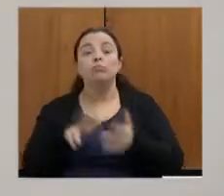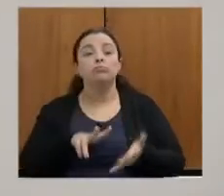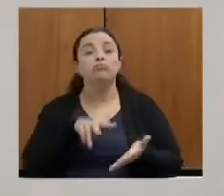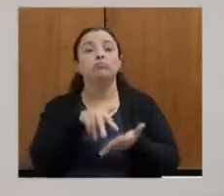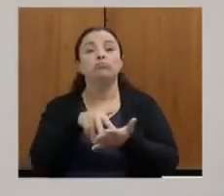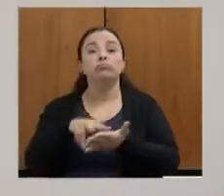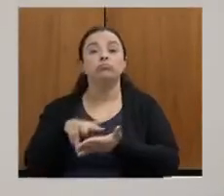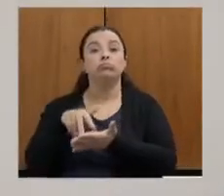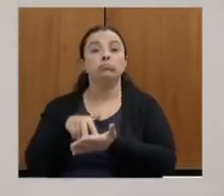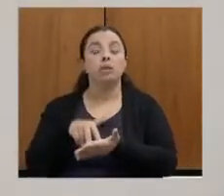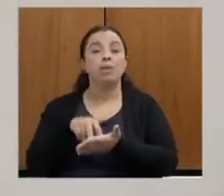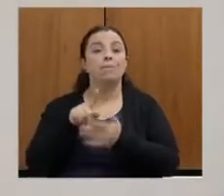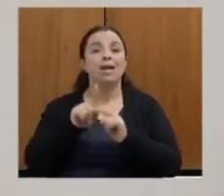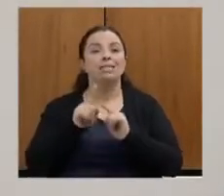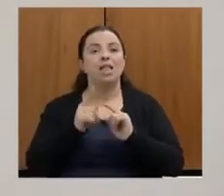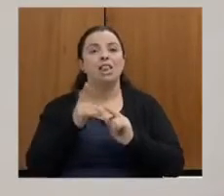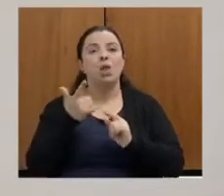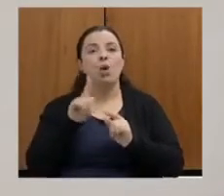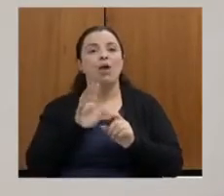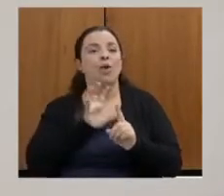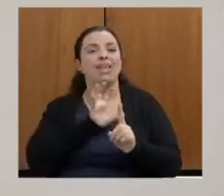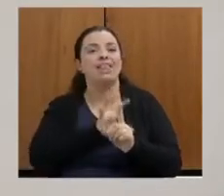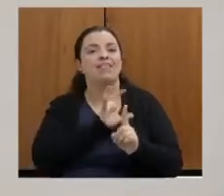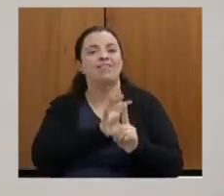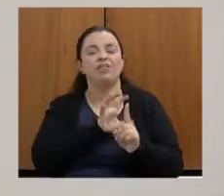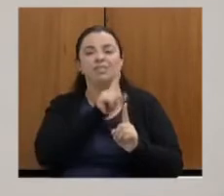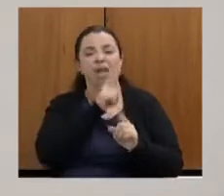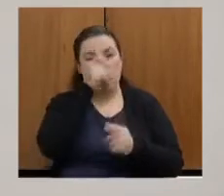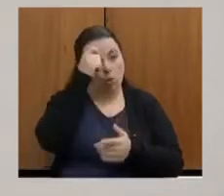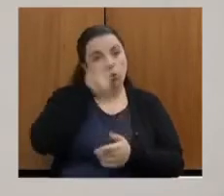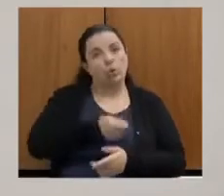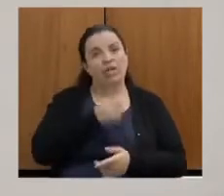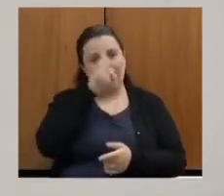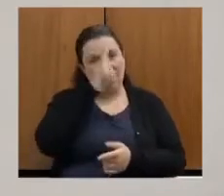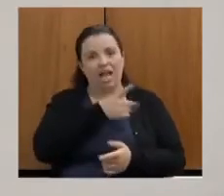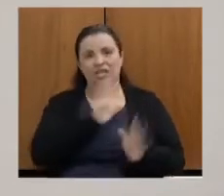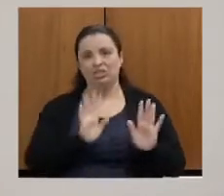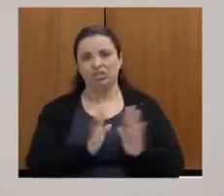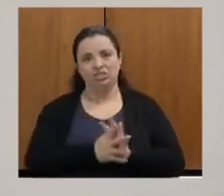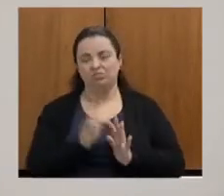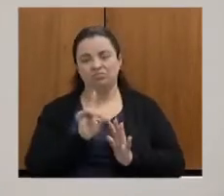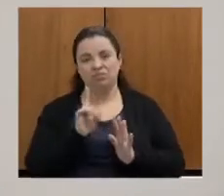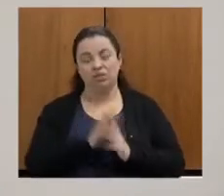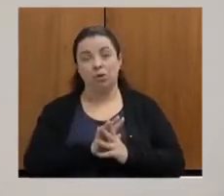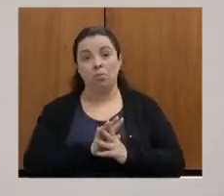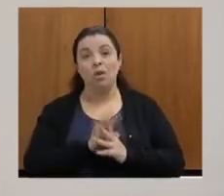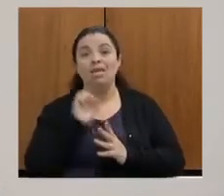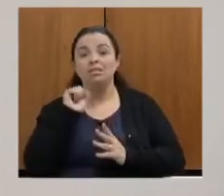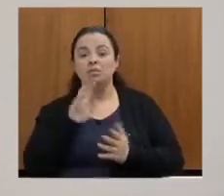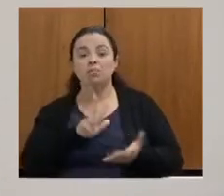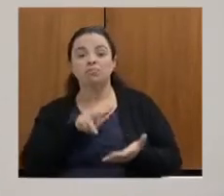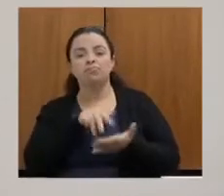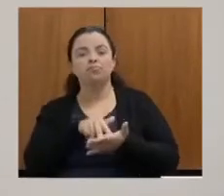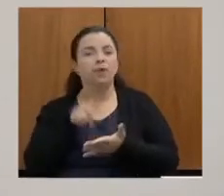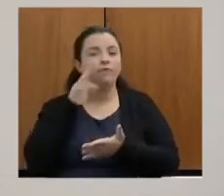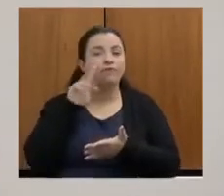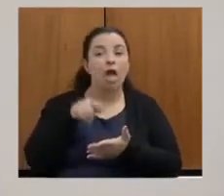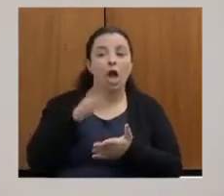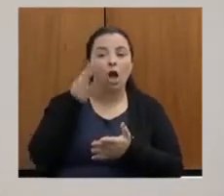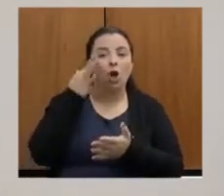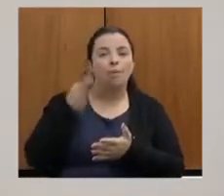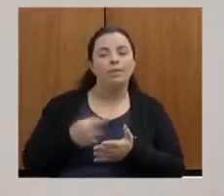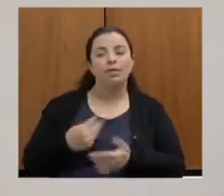da autoridade porque quando você vai e ver a vida das pessoas você entende como que as